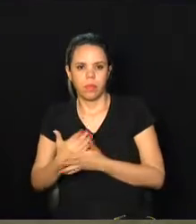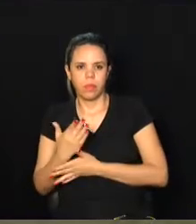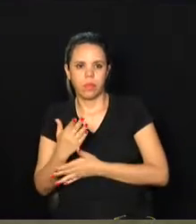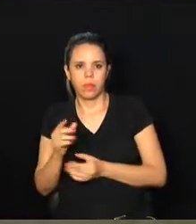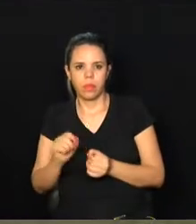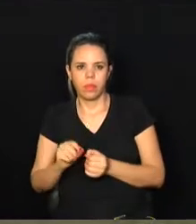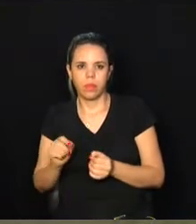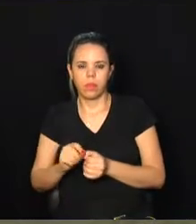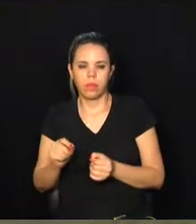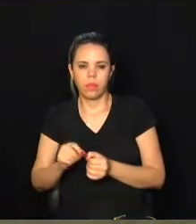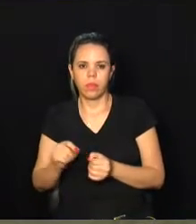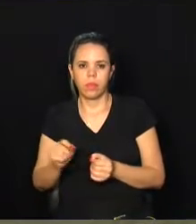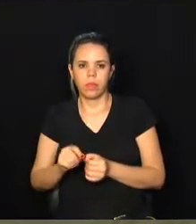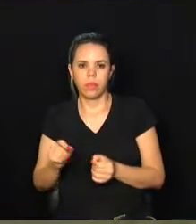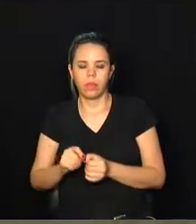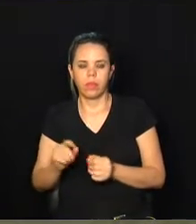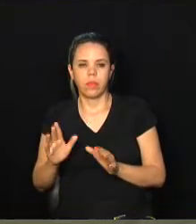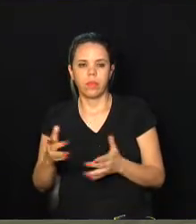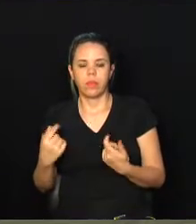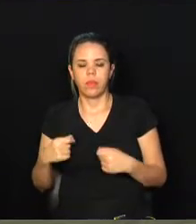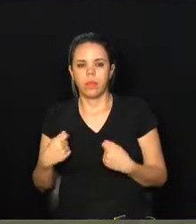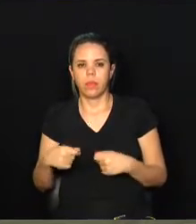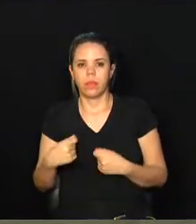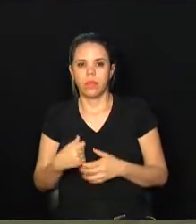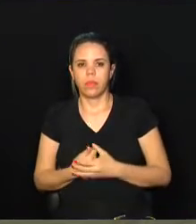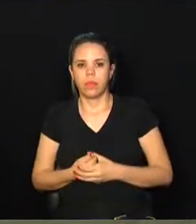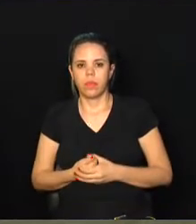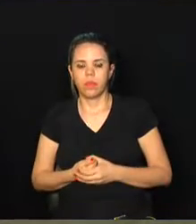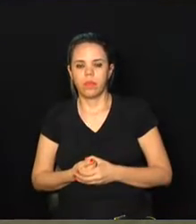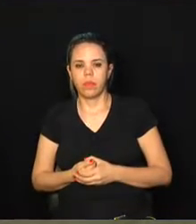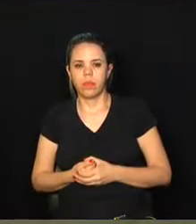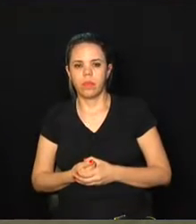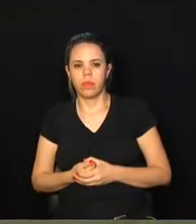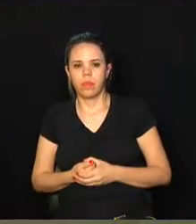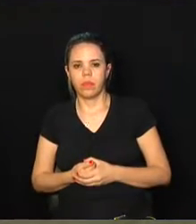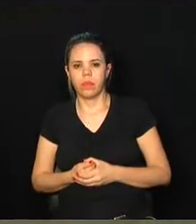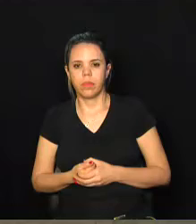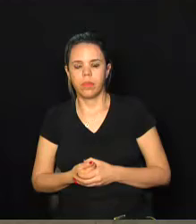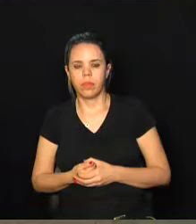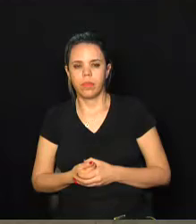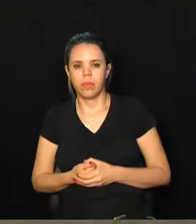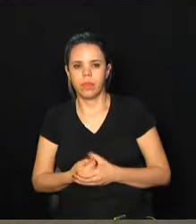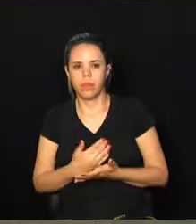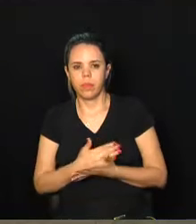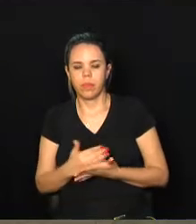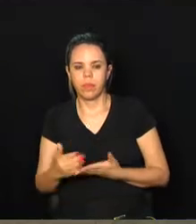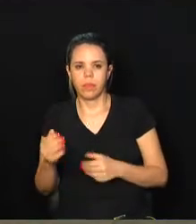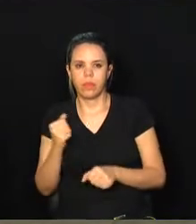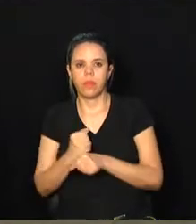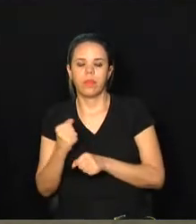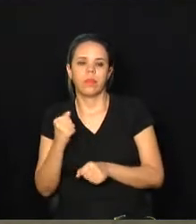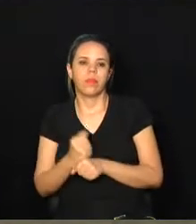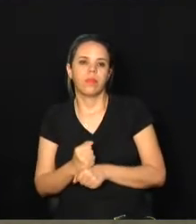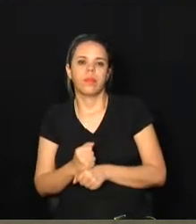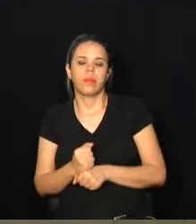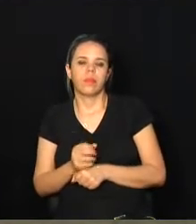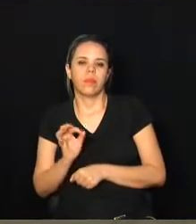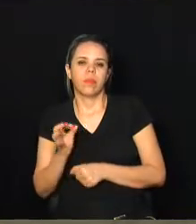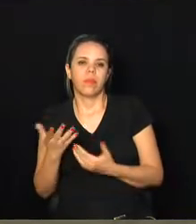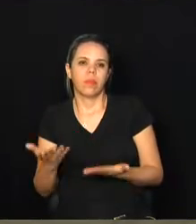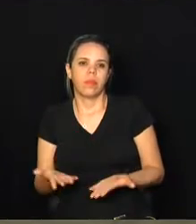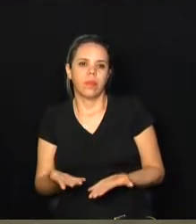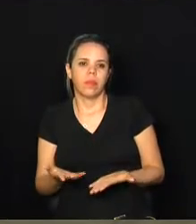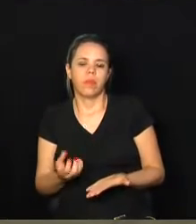faz. Então, o que mais precisamos? O que mais precisamos para começar a obra? A certeza de que